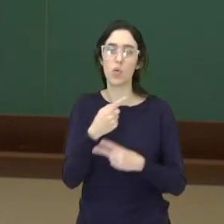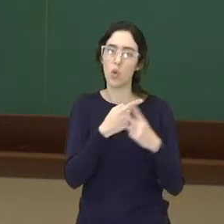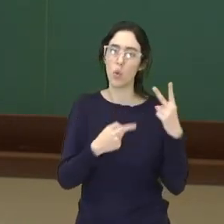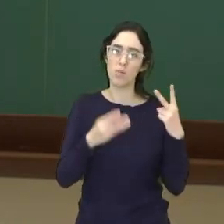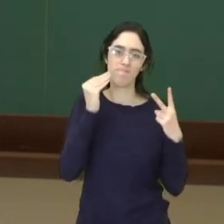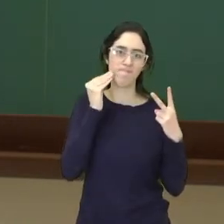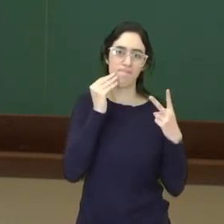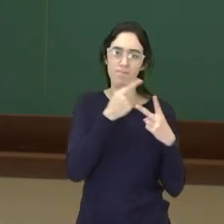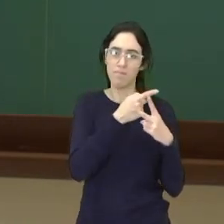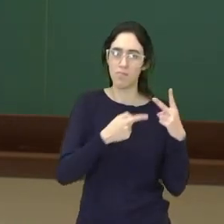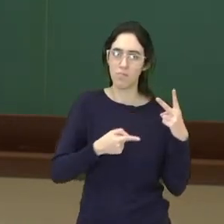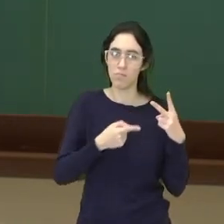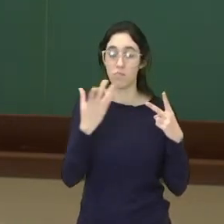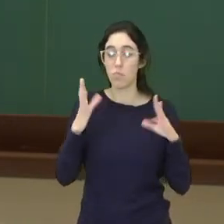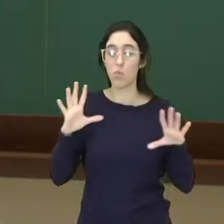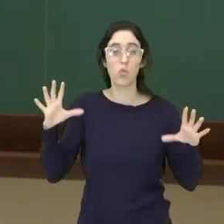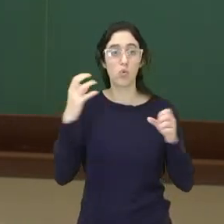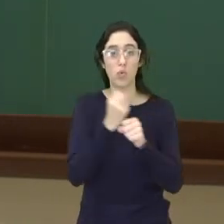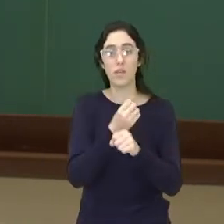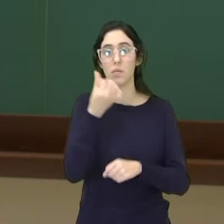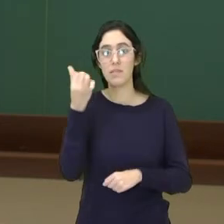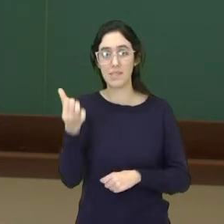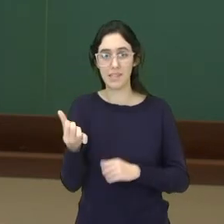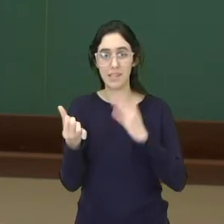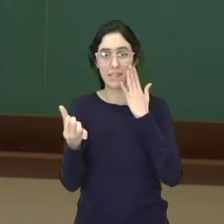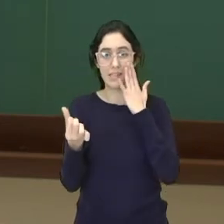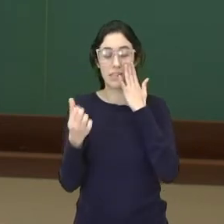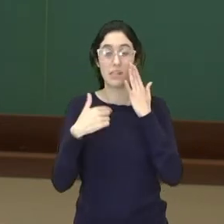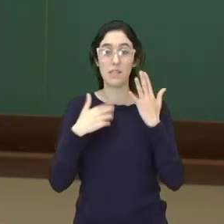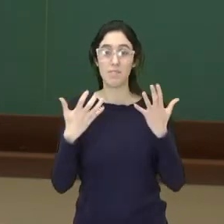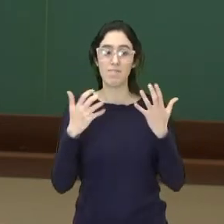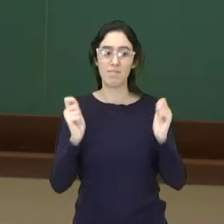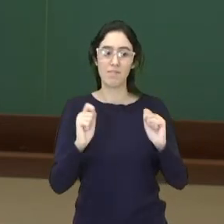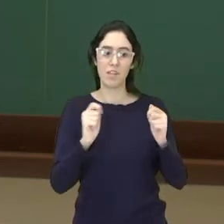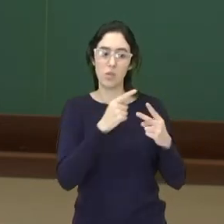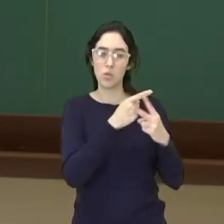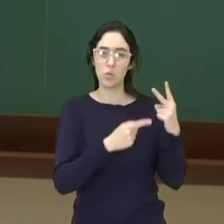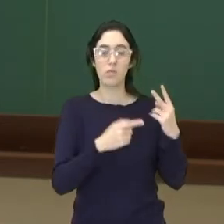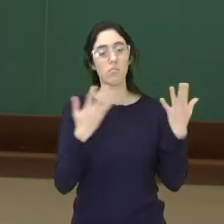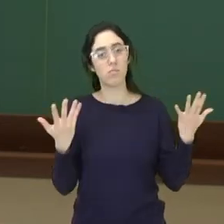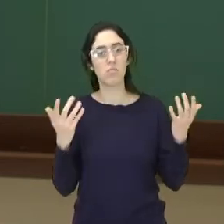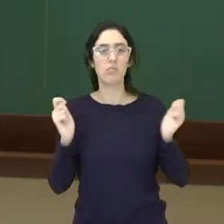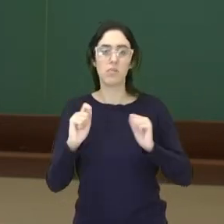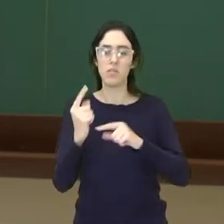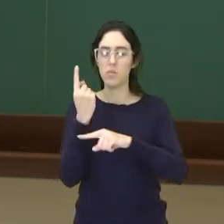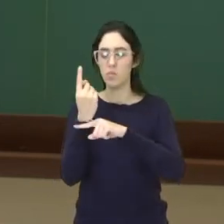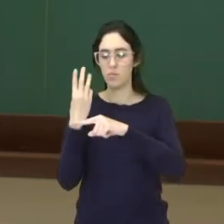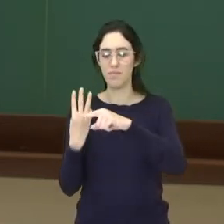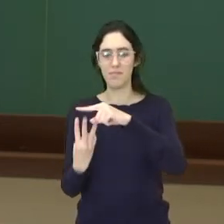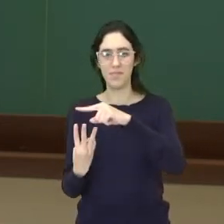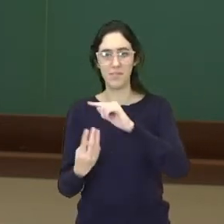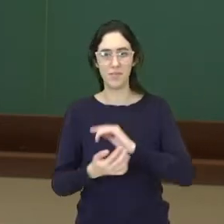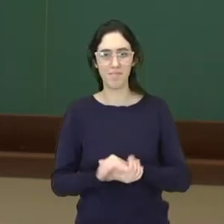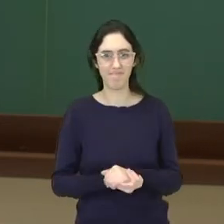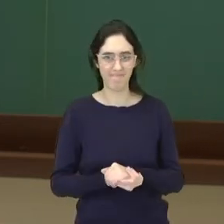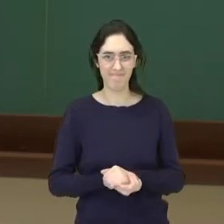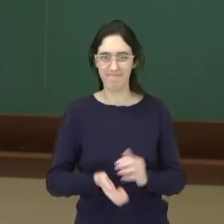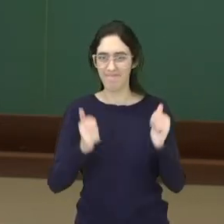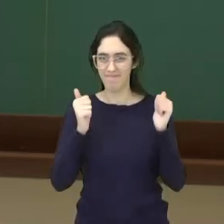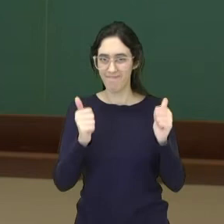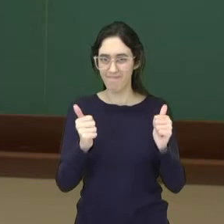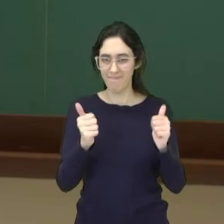favoráveis é 2, o total de casos é 6. Minha probabilidade vai ser o quê? 1/3.